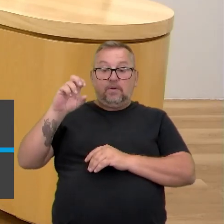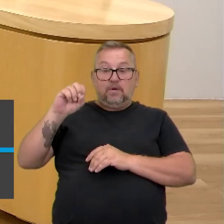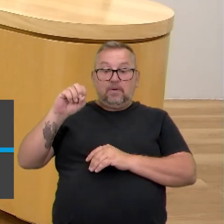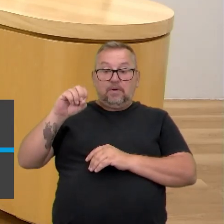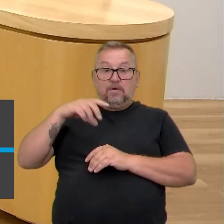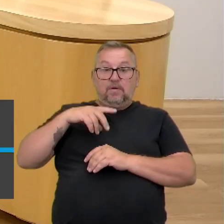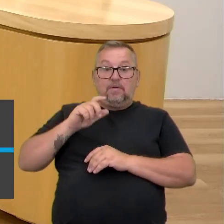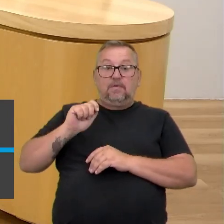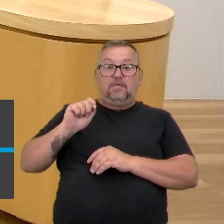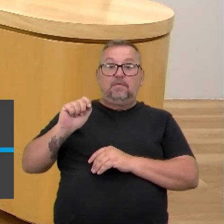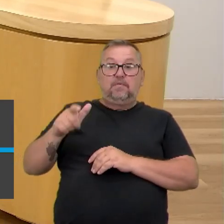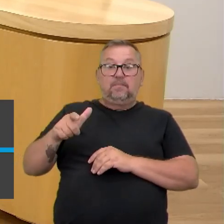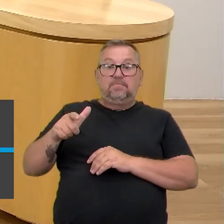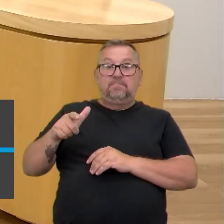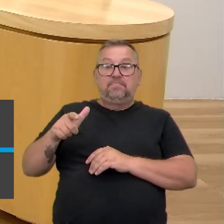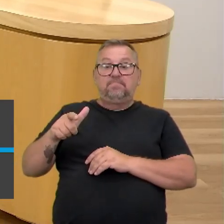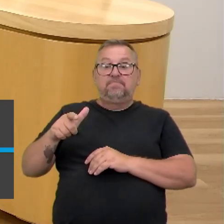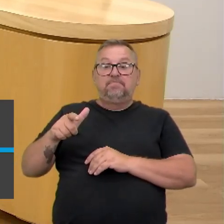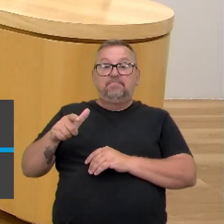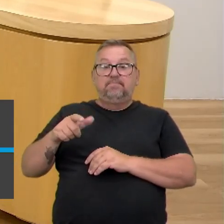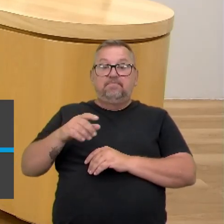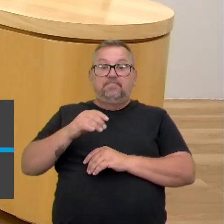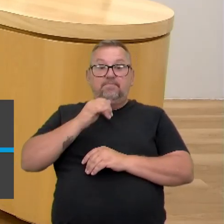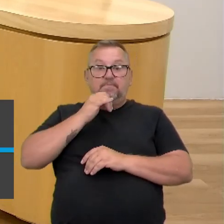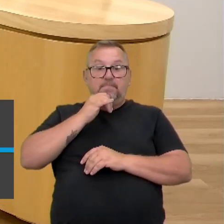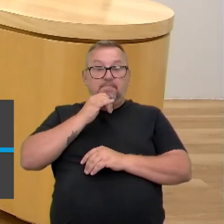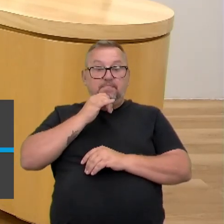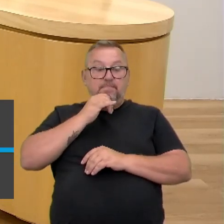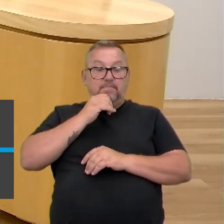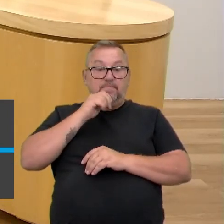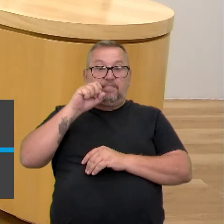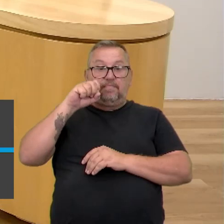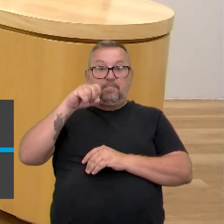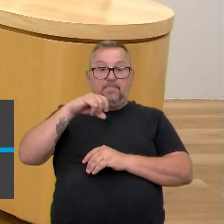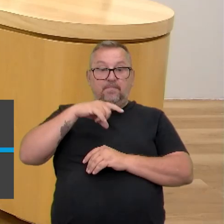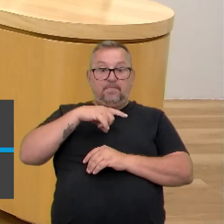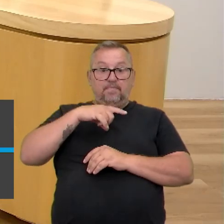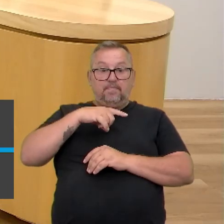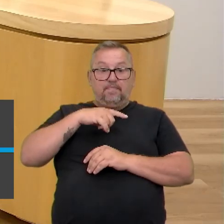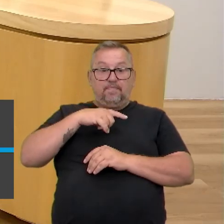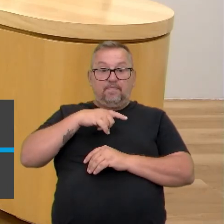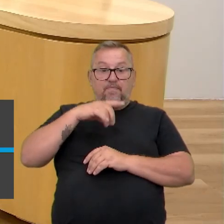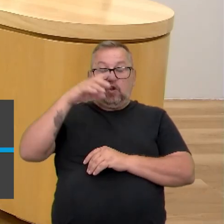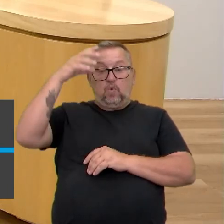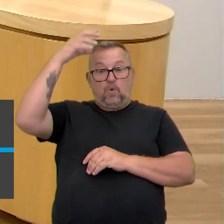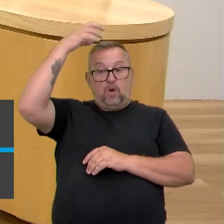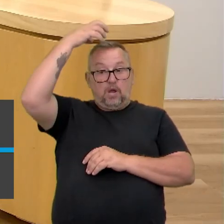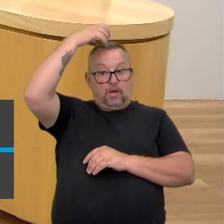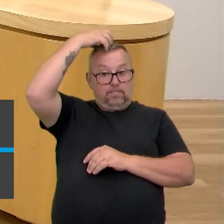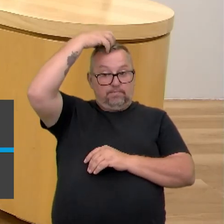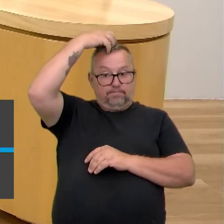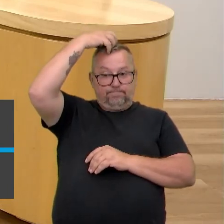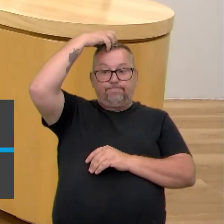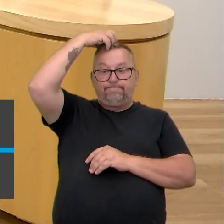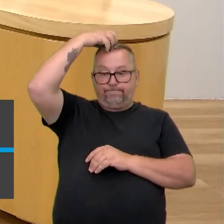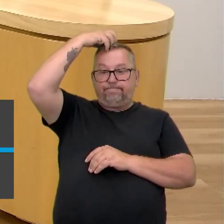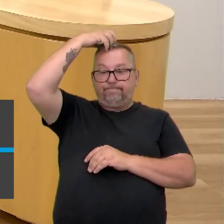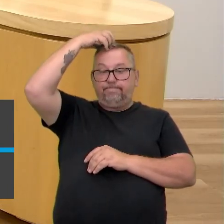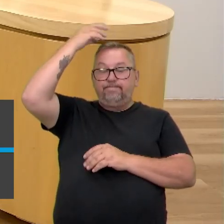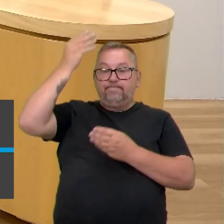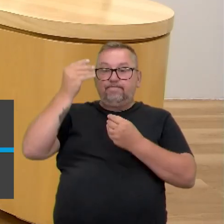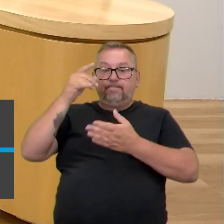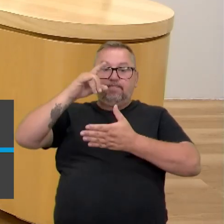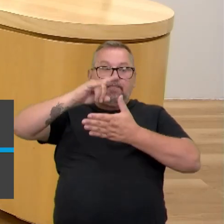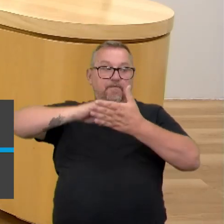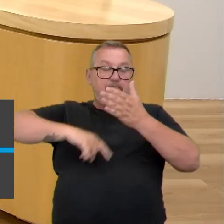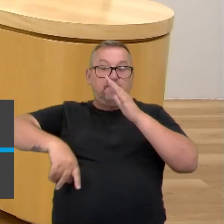ser comprada. Por exemplo, se eu sou El Rei, eu te dou uma escritura,